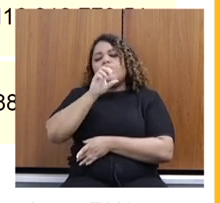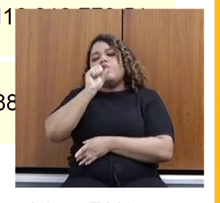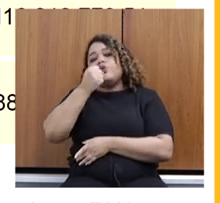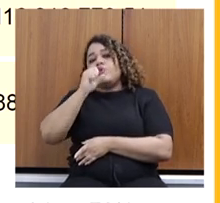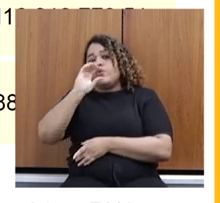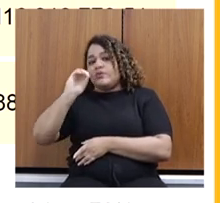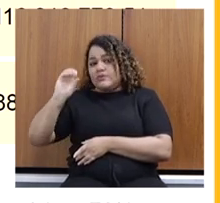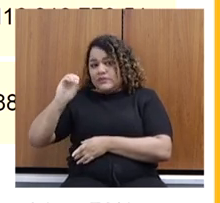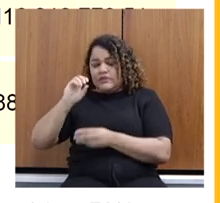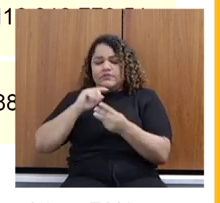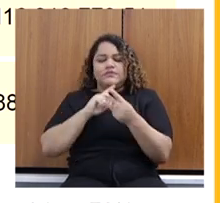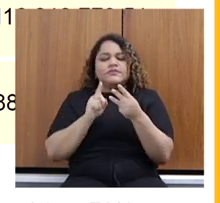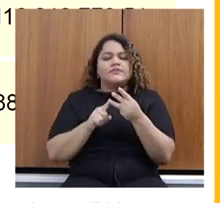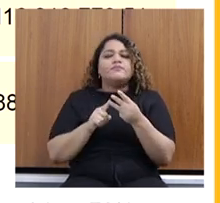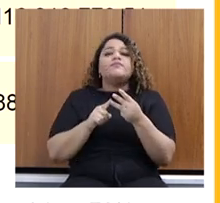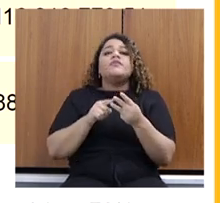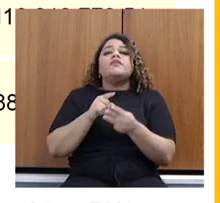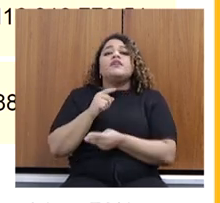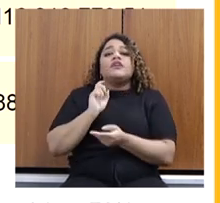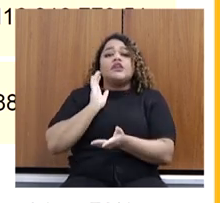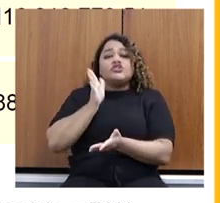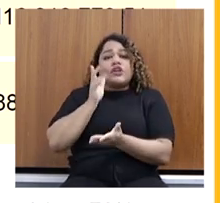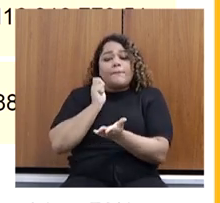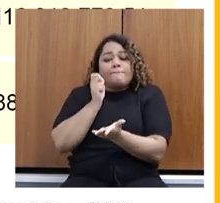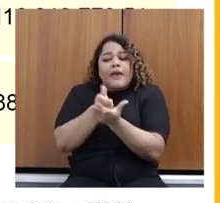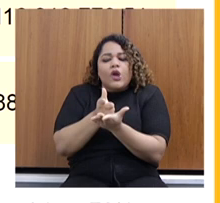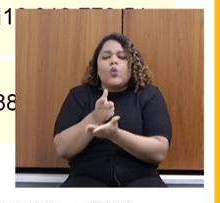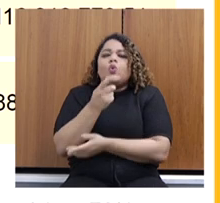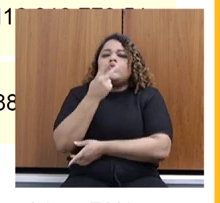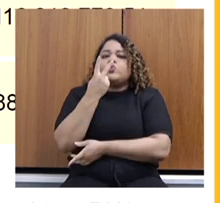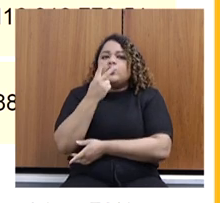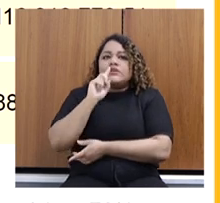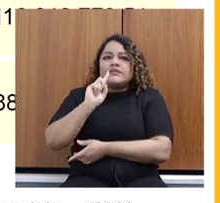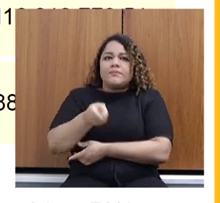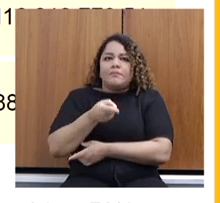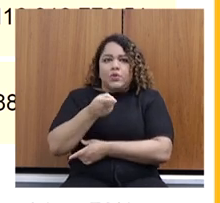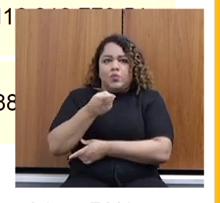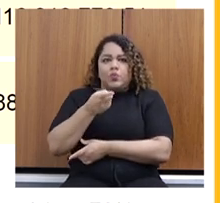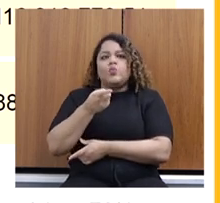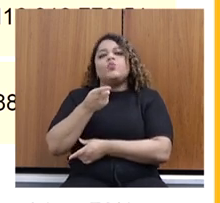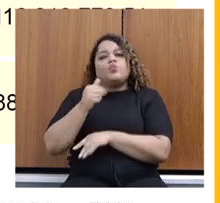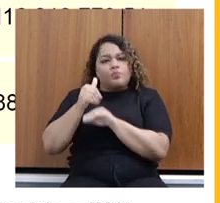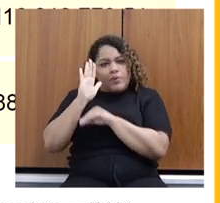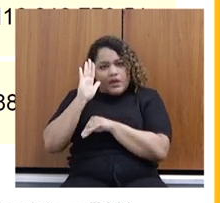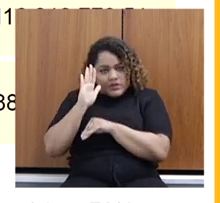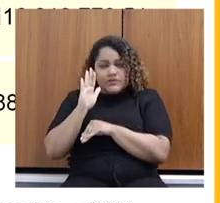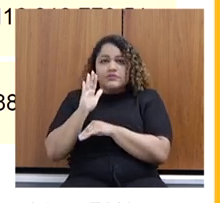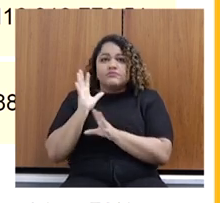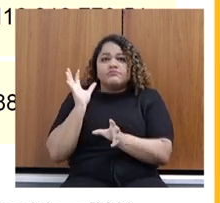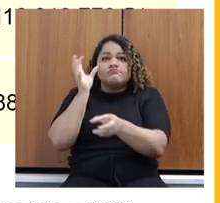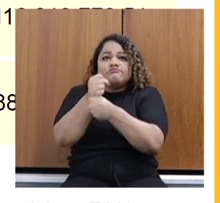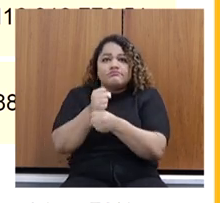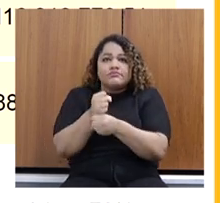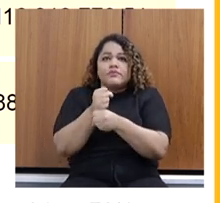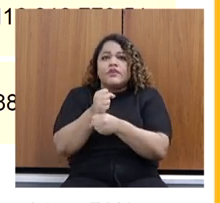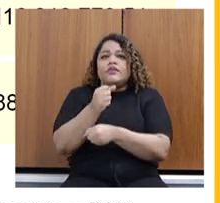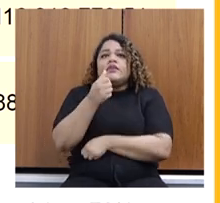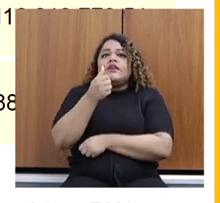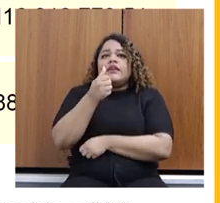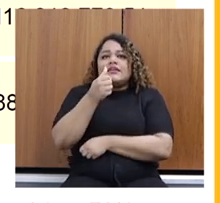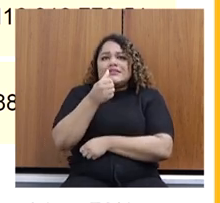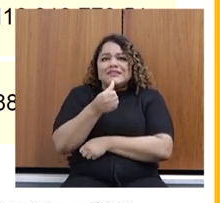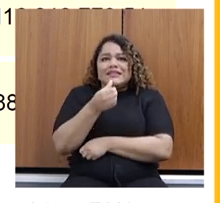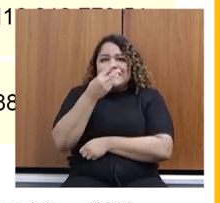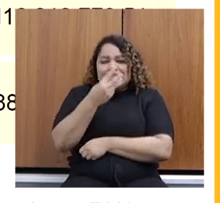pagas mais de 2.000 indicações, totalizando 388 milhões de reais já pagos, de